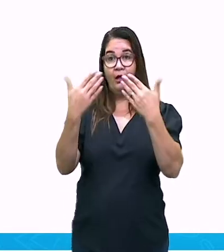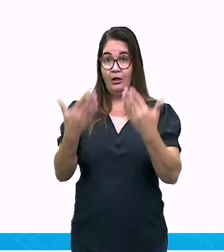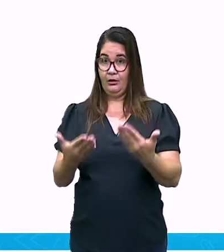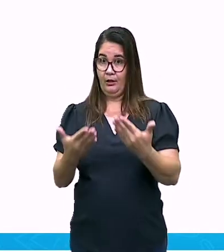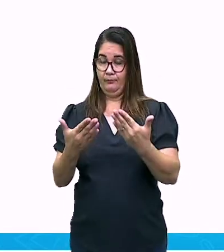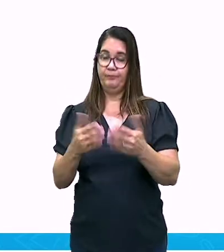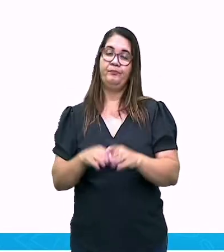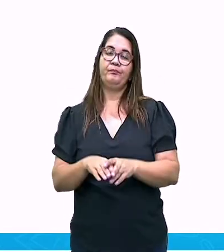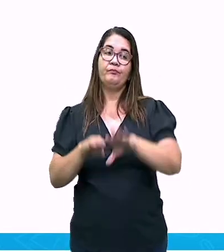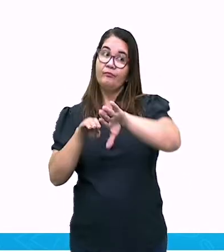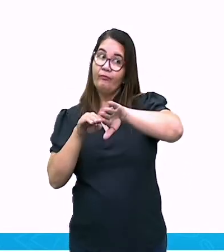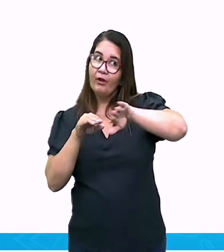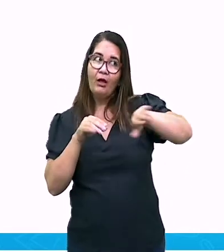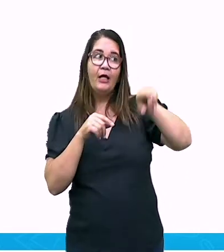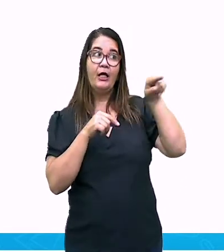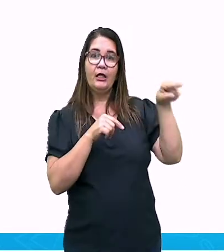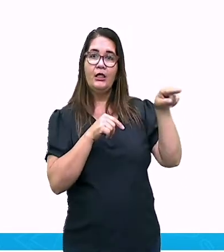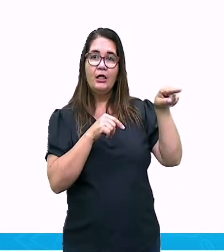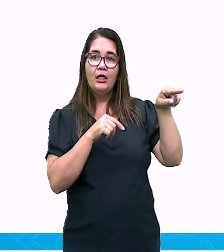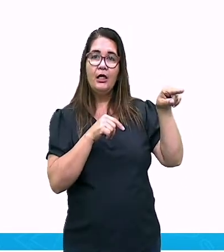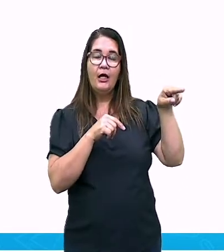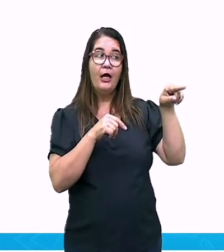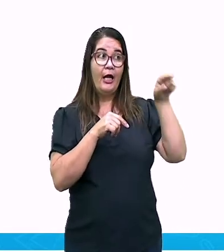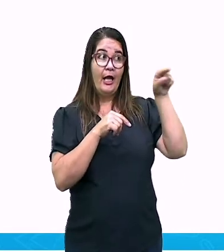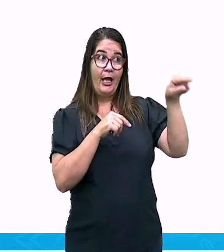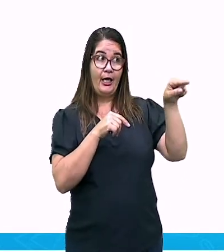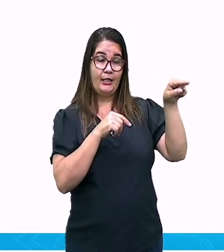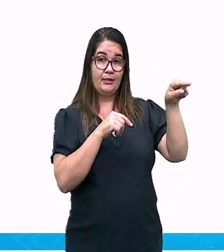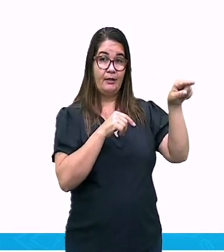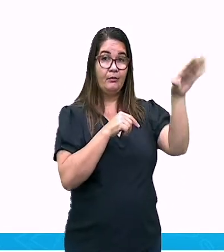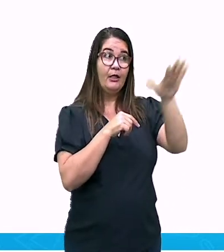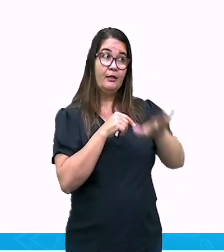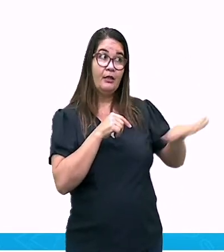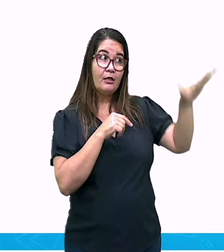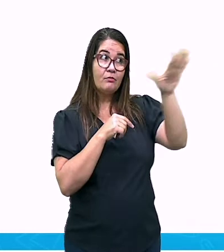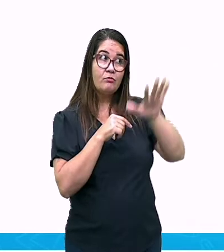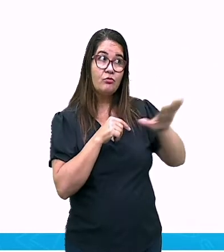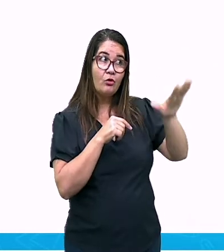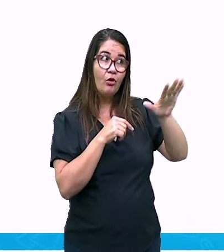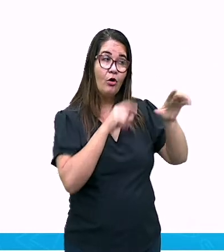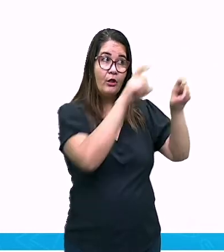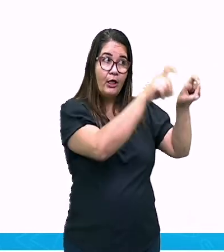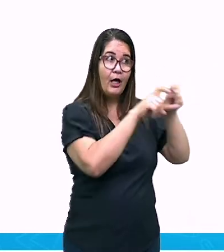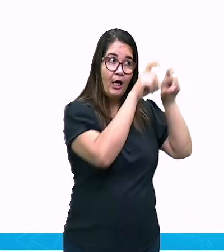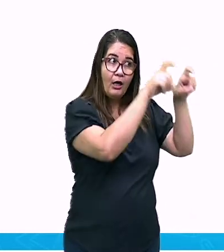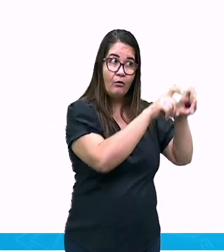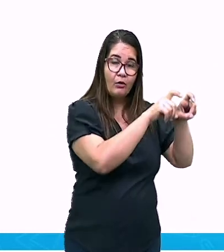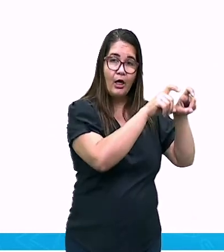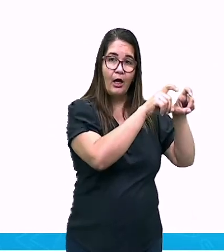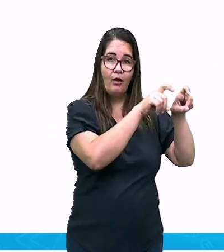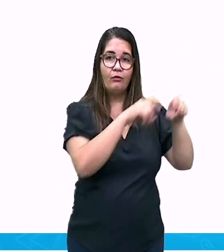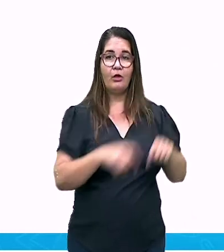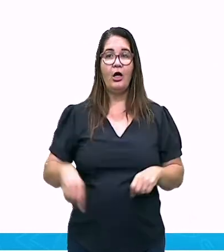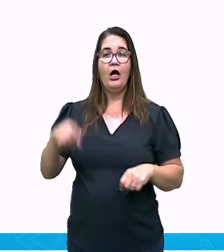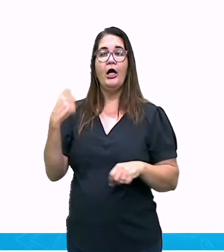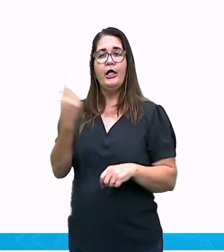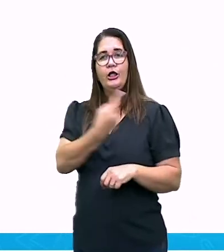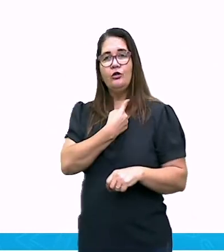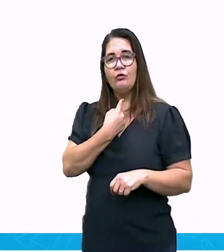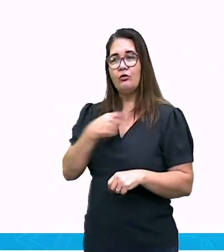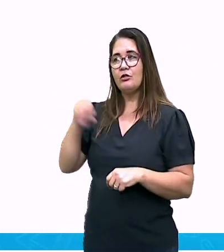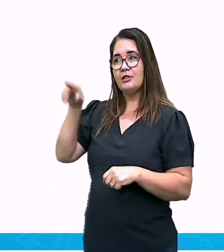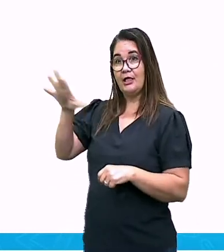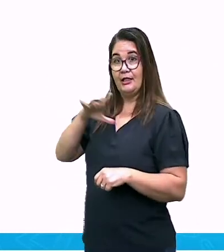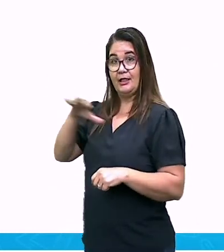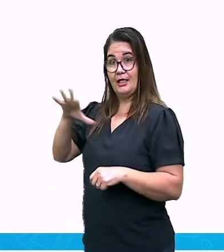eu estava falando com vocês. Nós que vivemos dentro da cidade, dependemos de quem vive lá no campo. Quem vive no